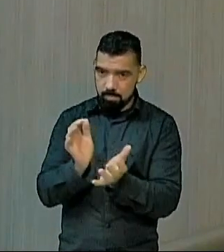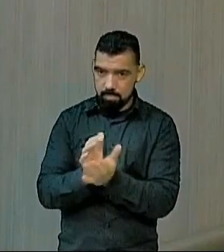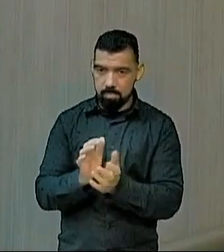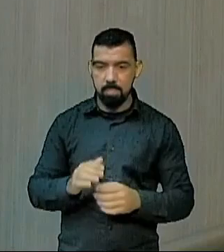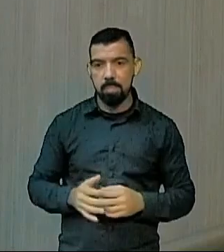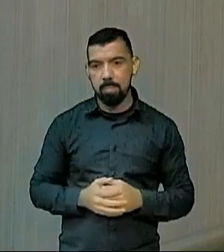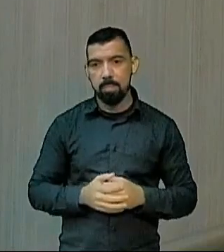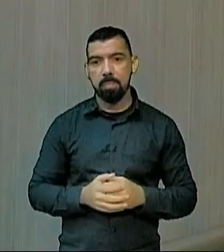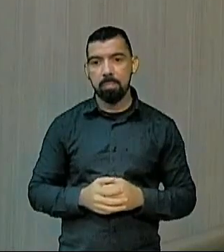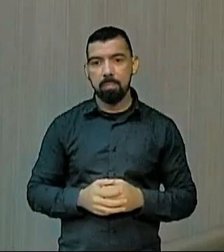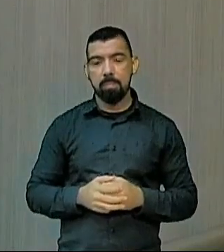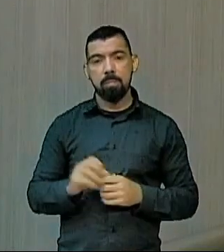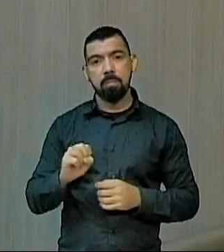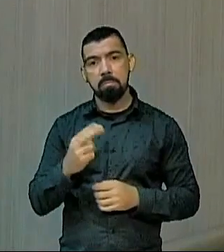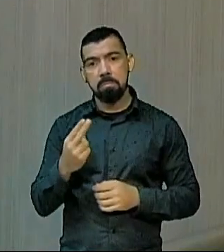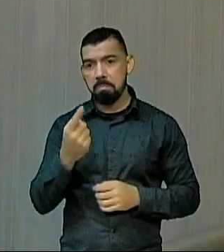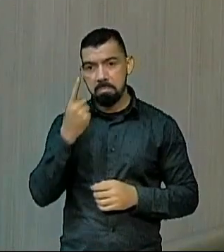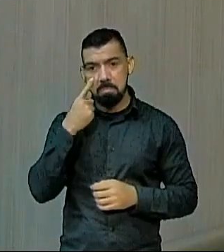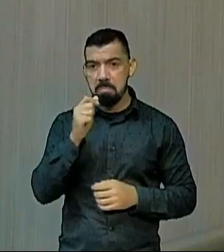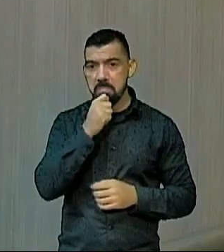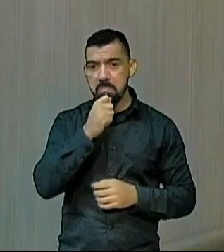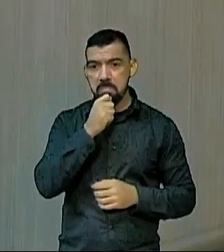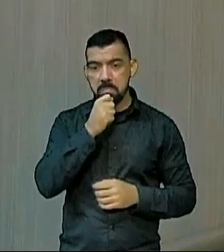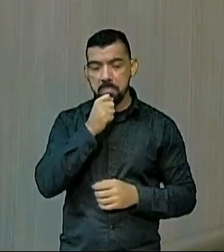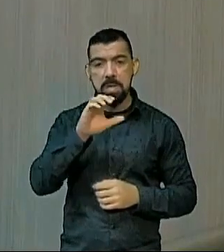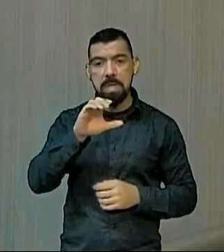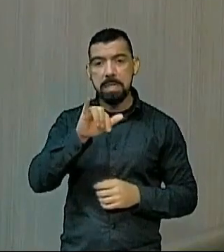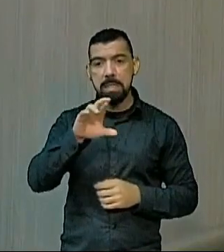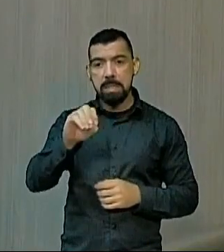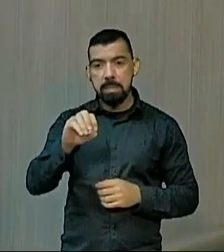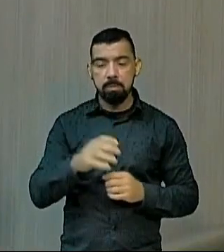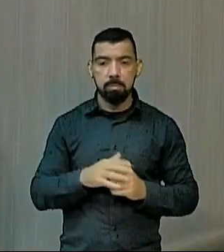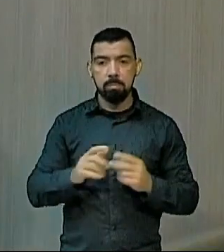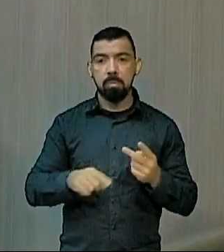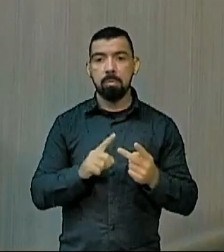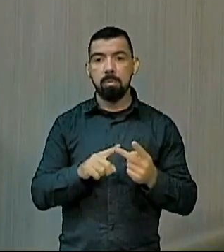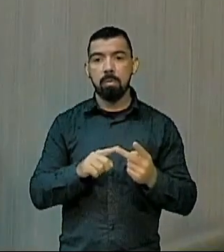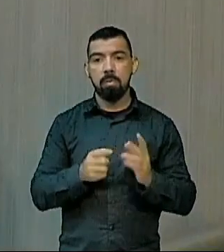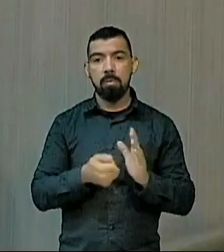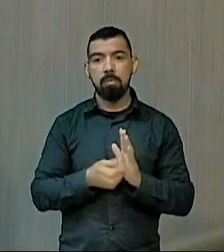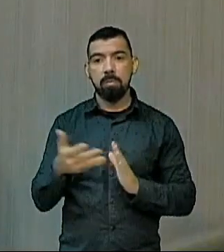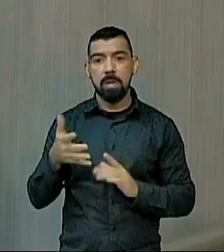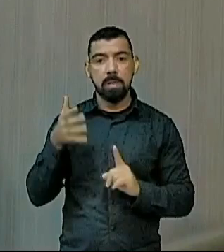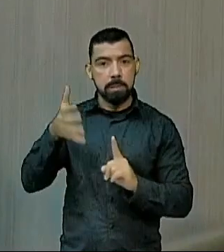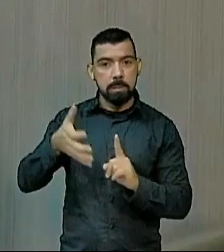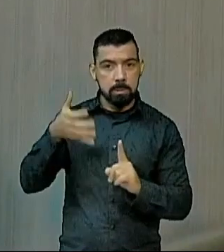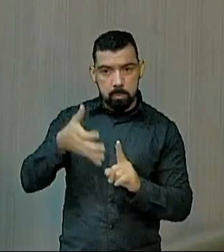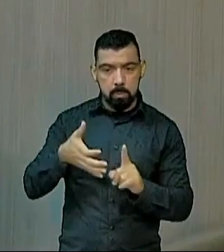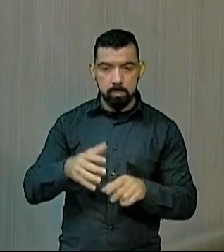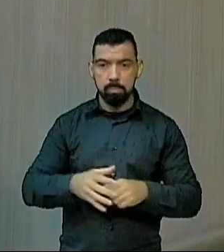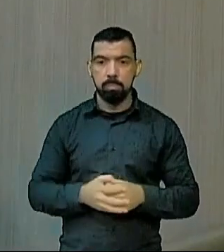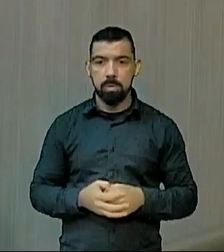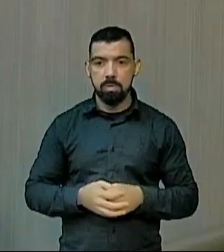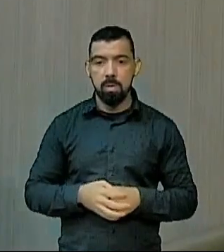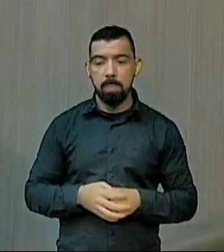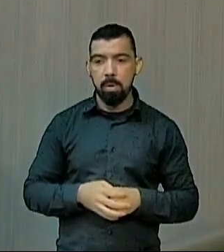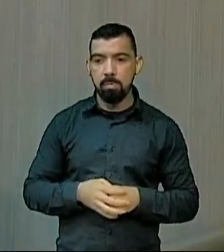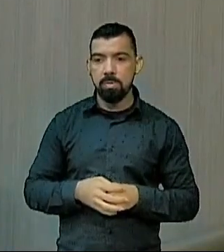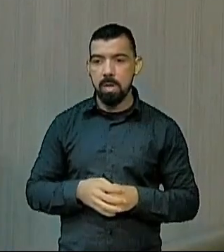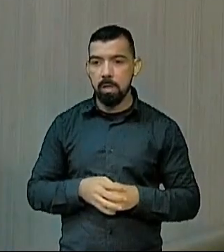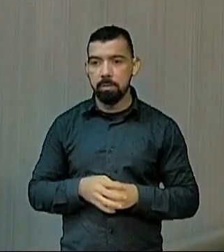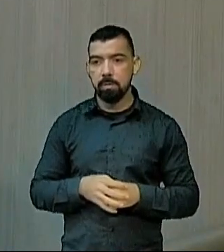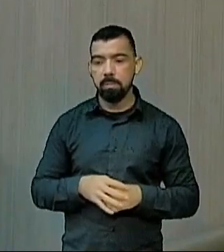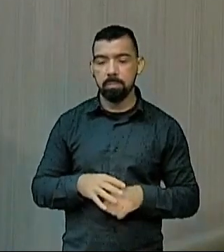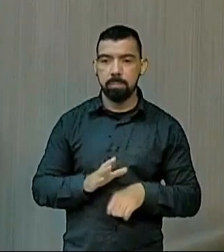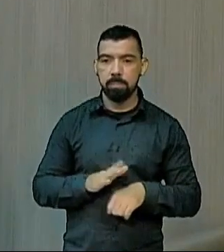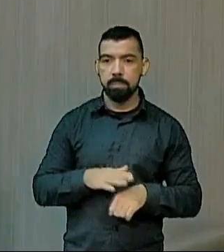ou ninguém viu o discurso do Ciro ou ninguém viu os vários discursos que foram colocados ali e quem tá antecipando